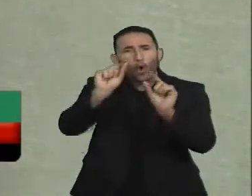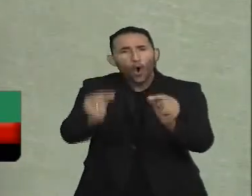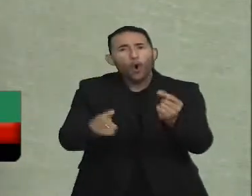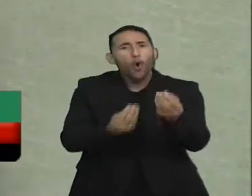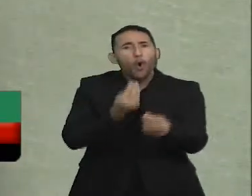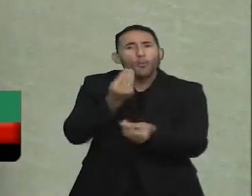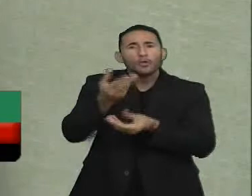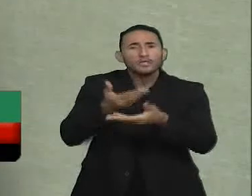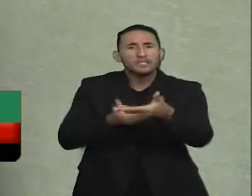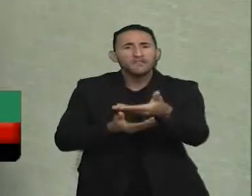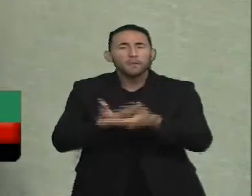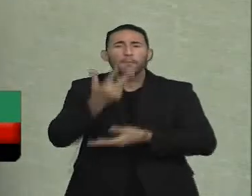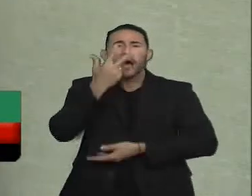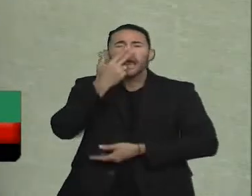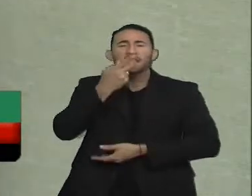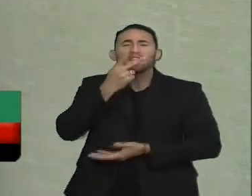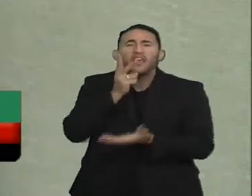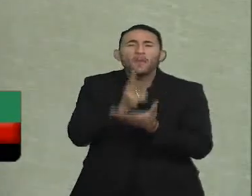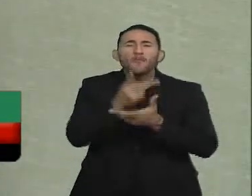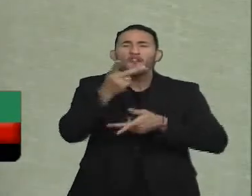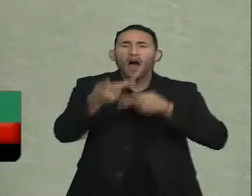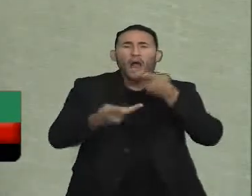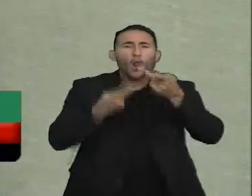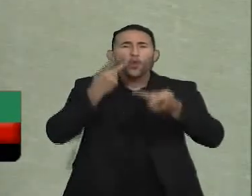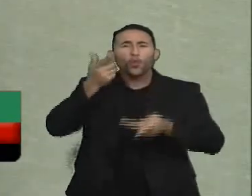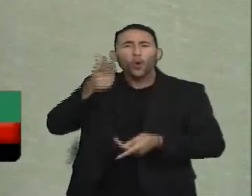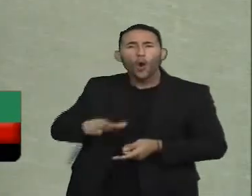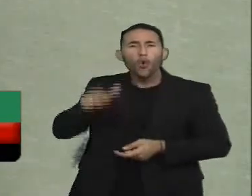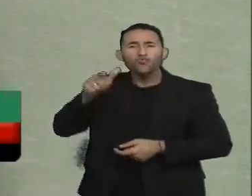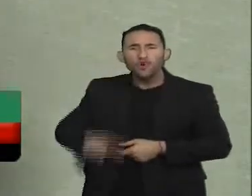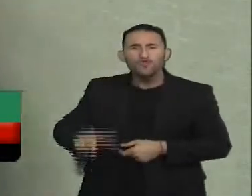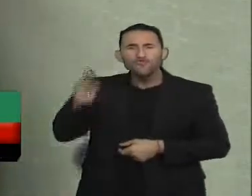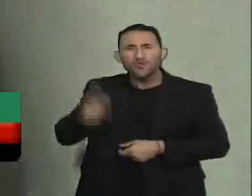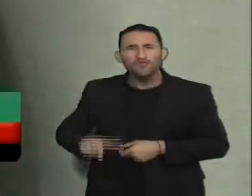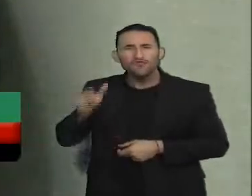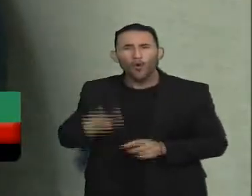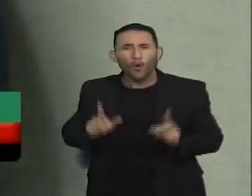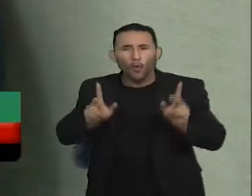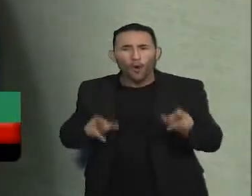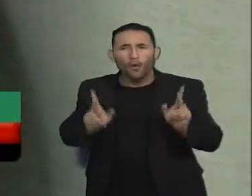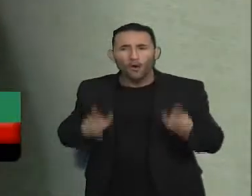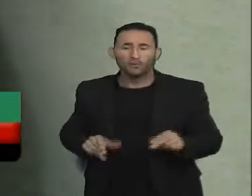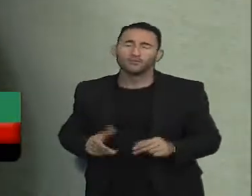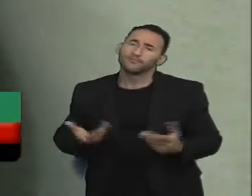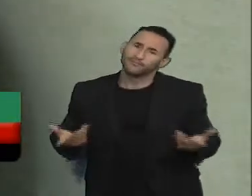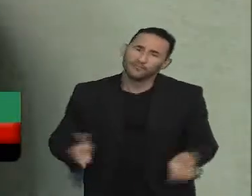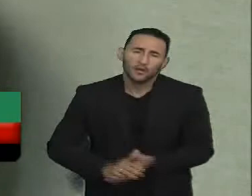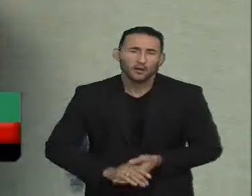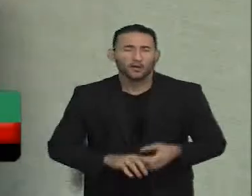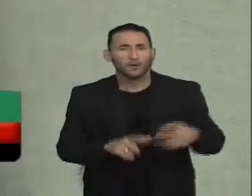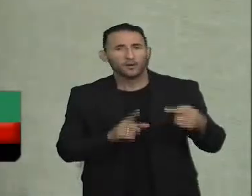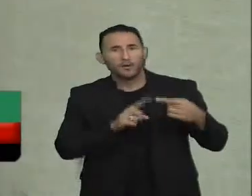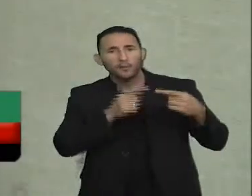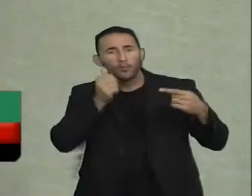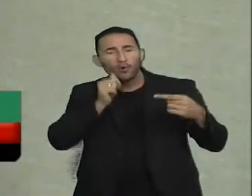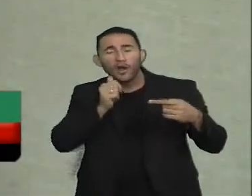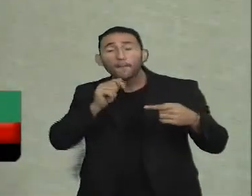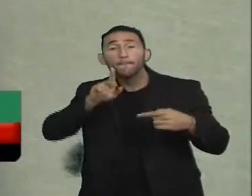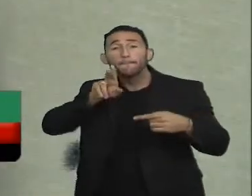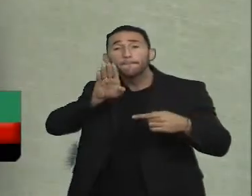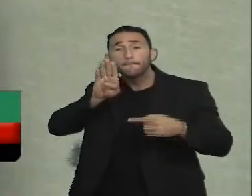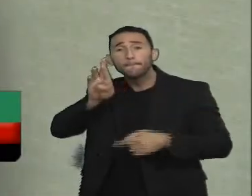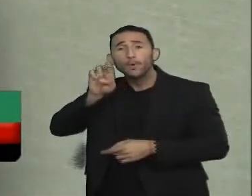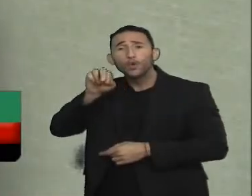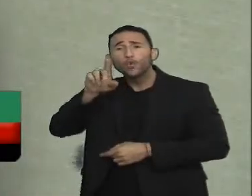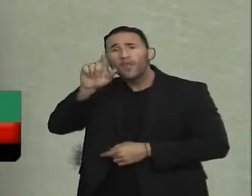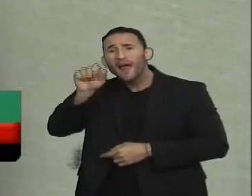estou repetitivo aqui, eu pego algumas pessoas como exemplo. Eu estou vendo ali a Bruna, que é a gerente